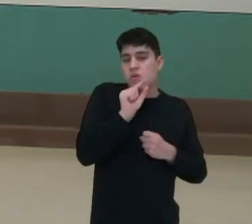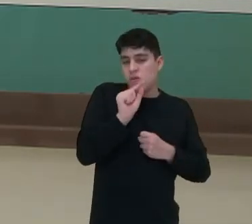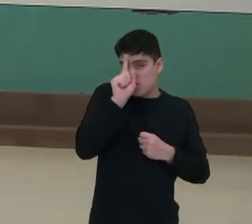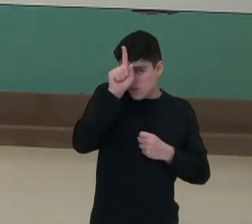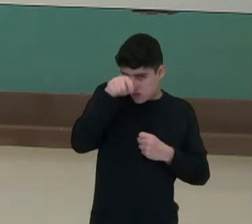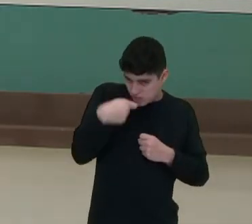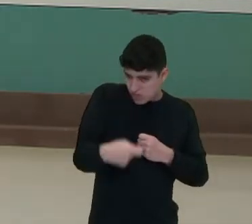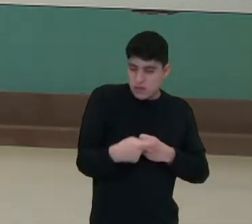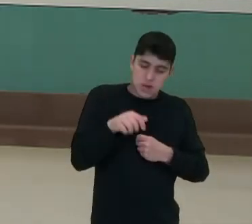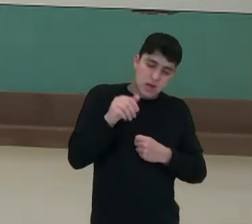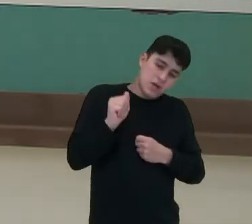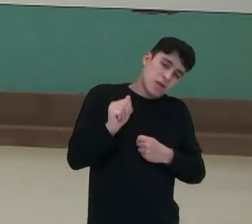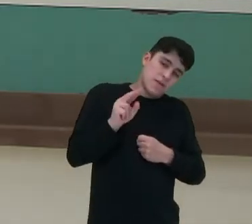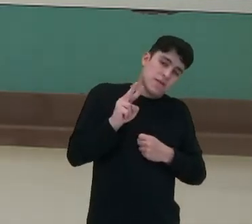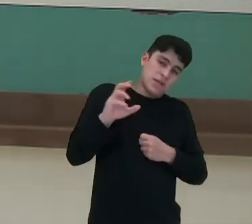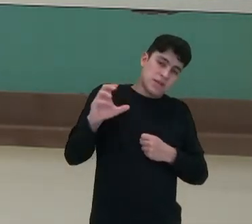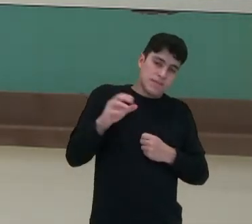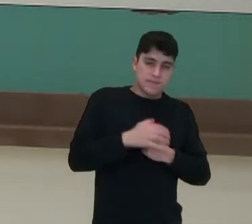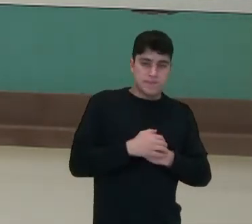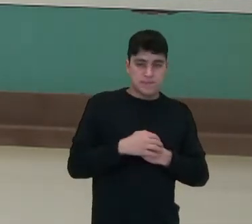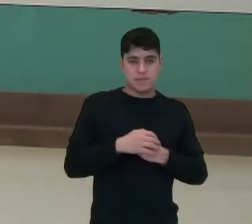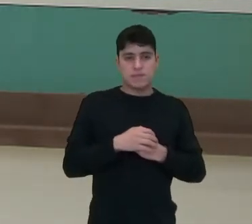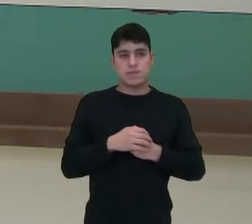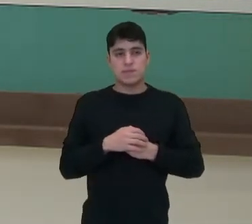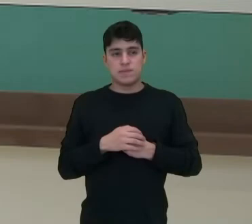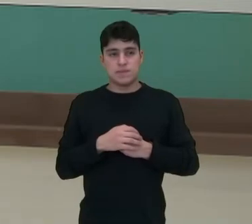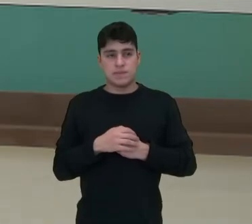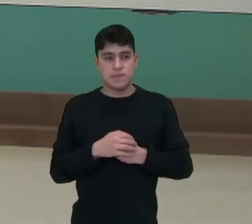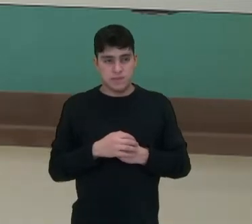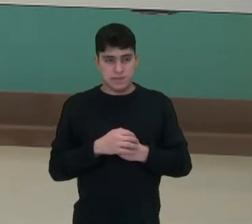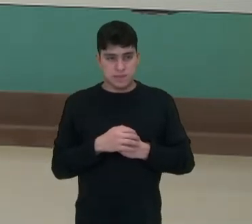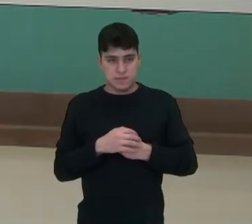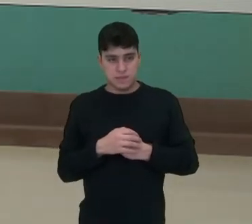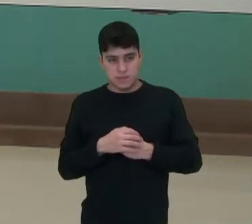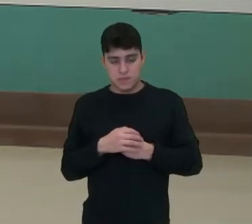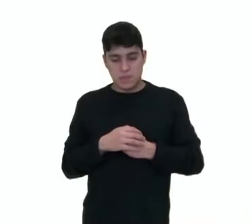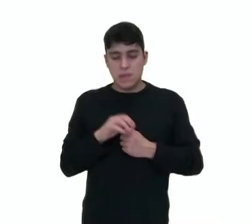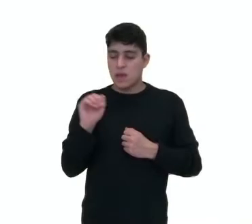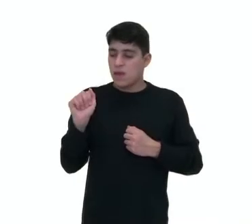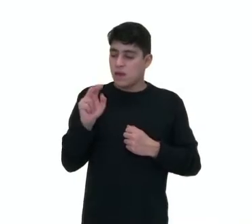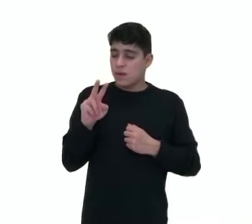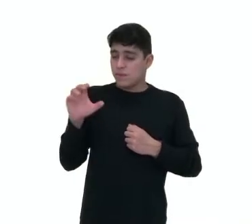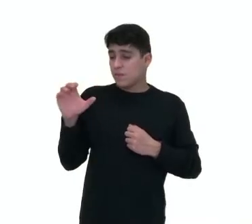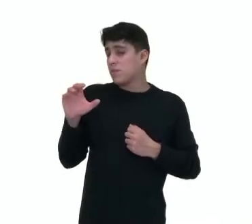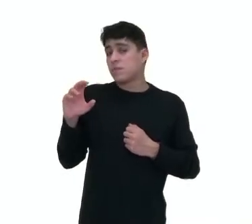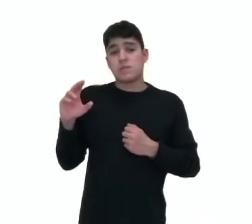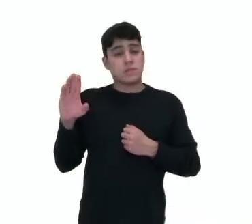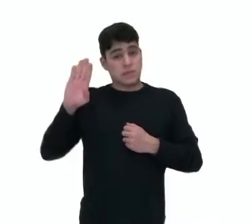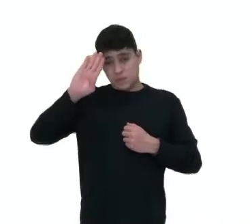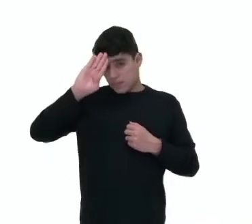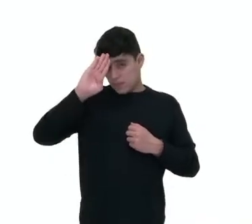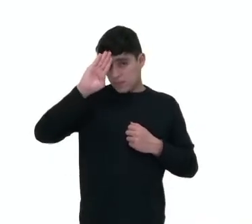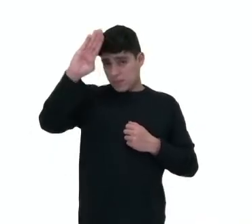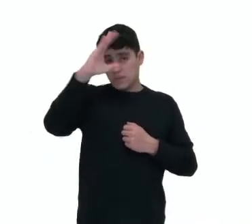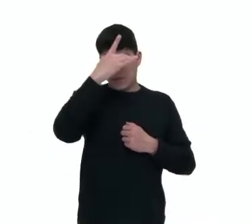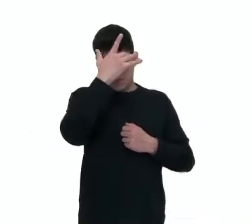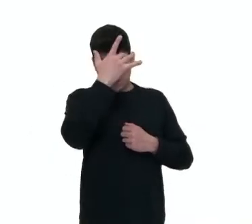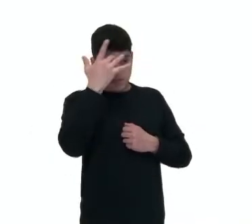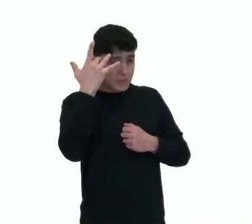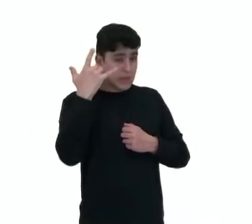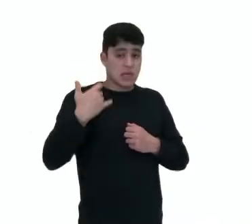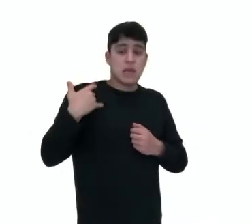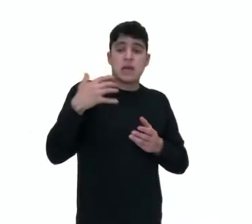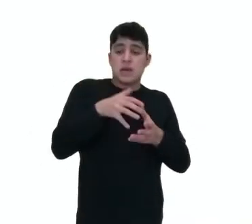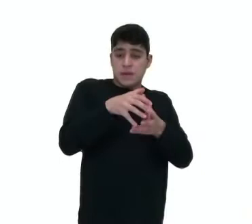então do acidente vascular cerebral. Então, o AVC é uma doença que acomete principalmente pessoas em idade